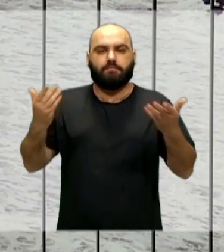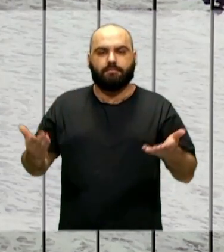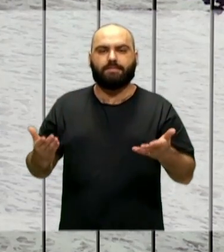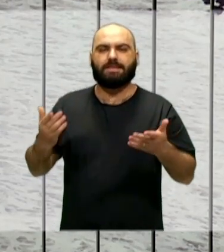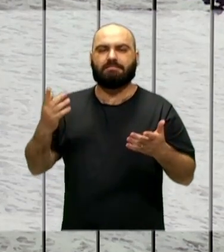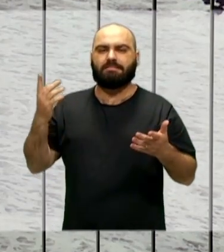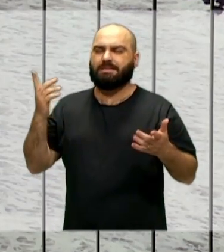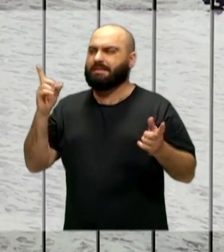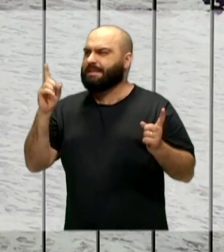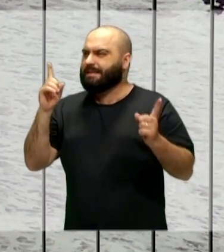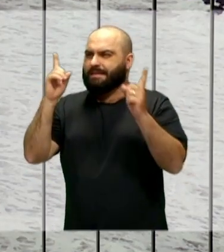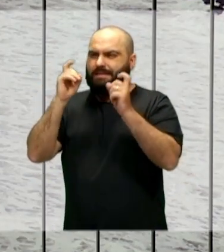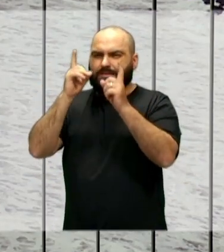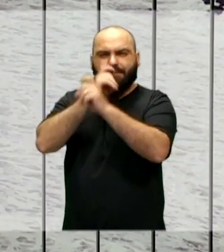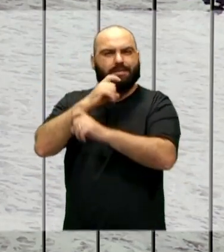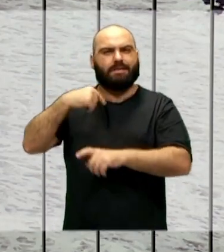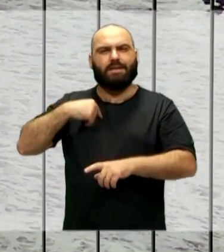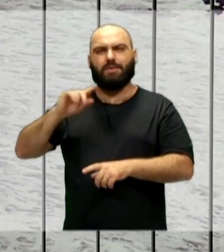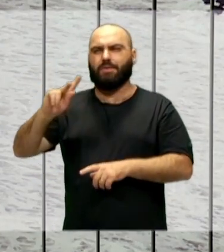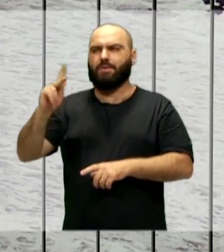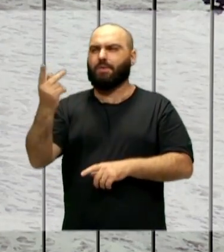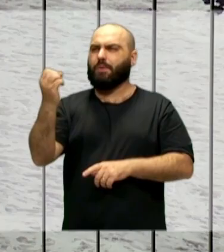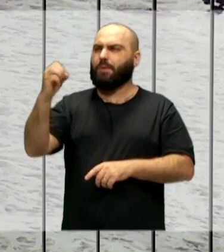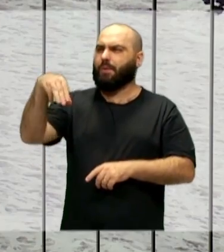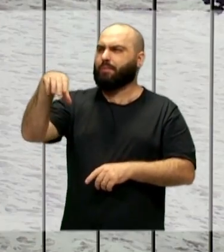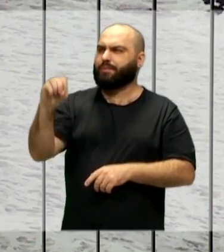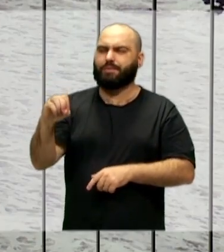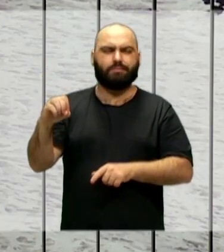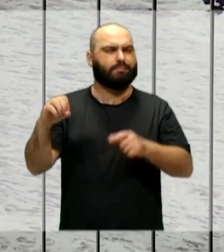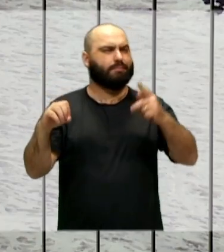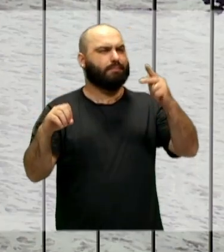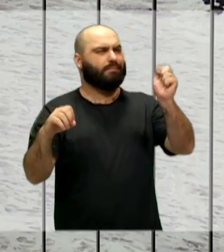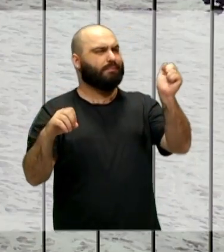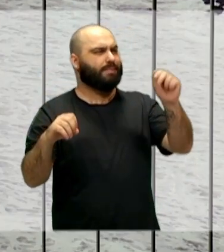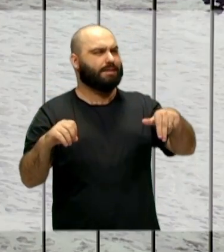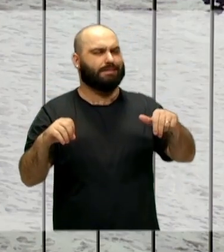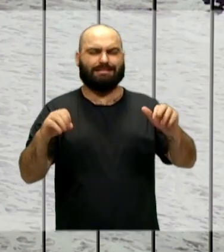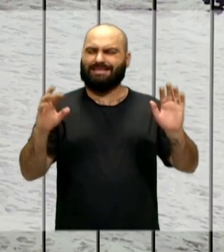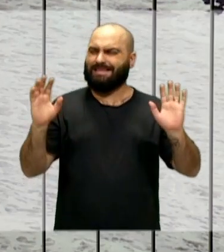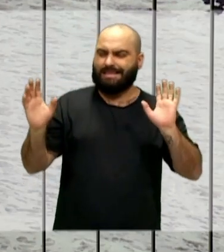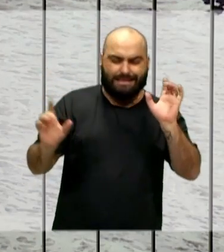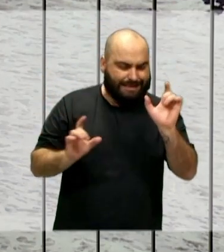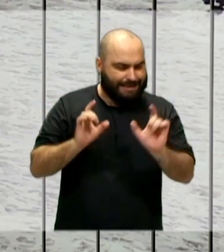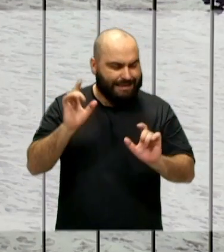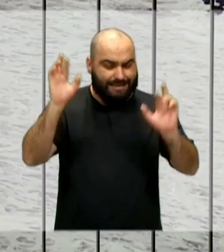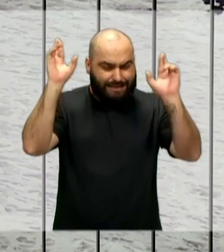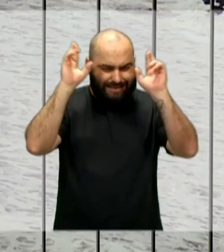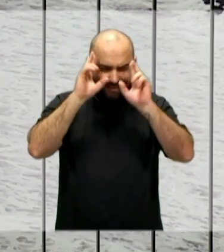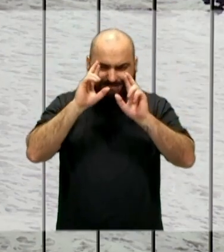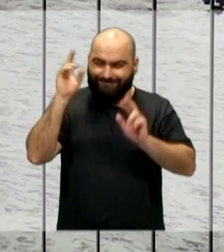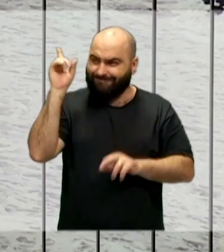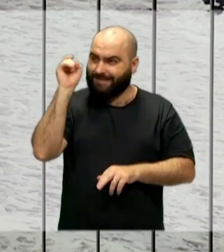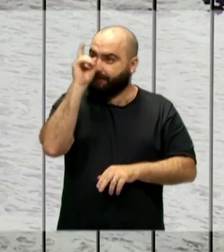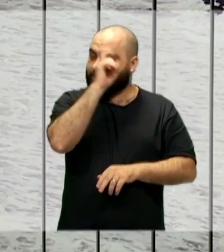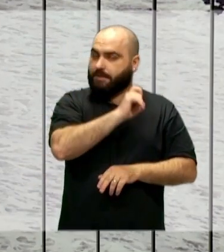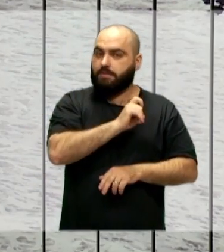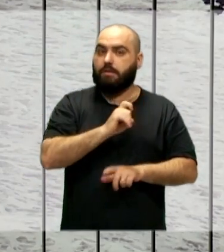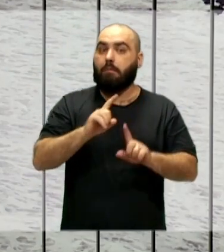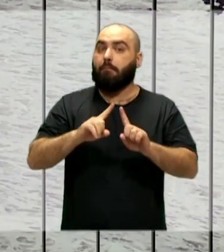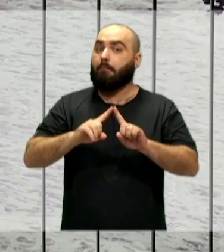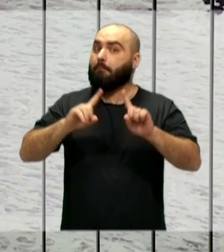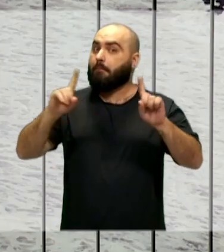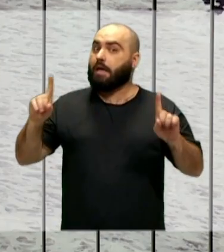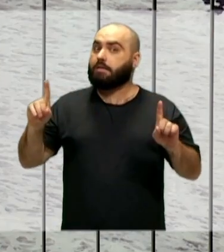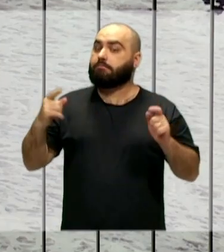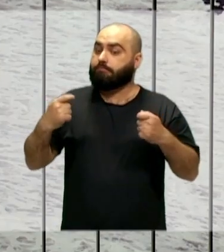de se encaixar. Olha, eu sou homoafetiva, sou panafetiva. Isso é muito complicado. É uma coisa que é importante a gente sempre lembrar,